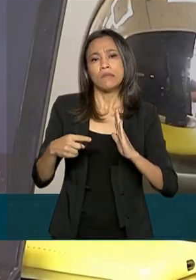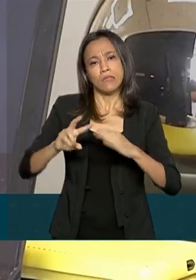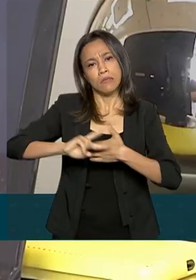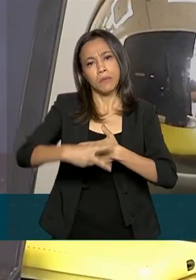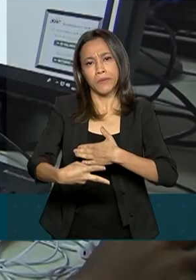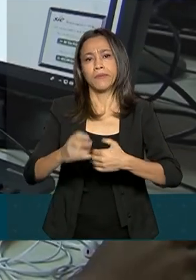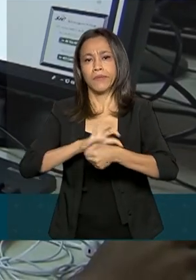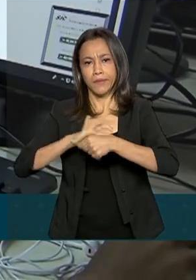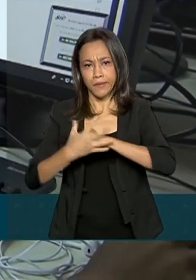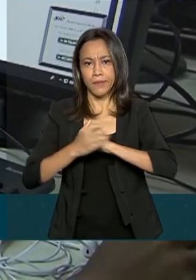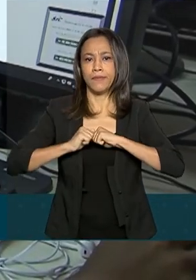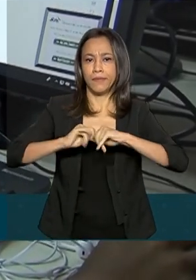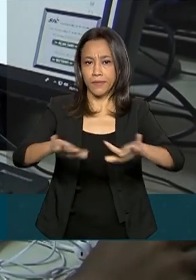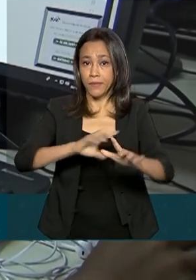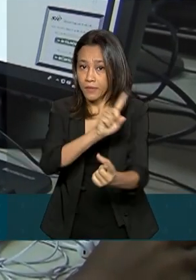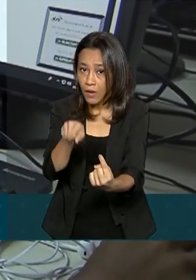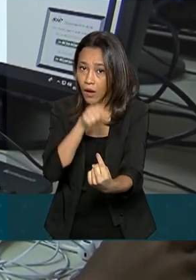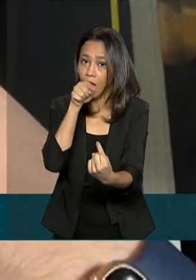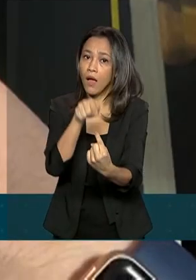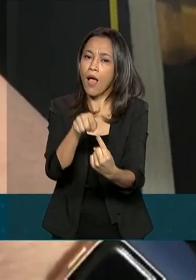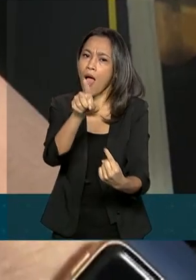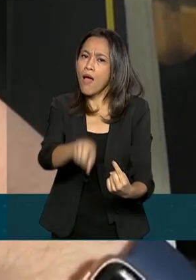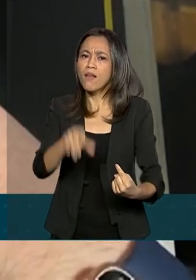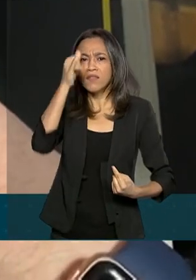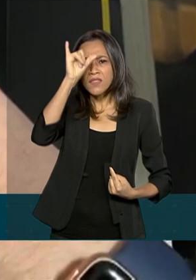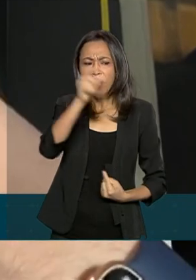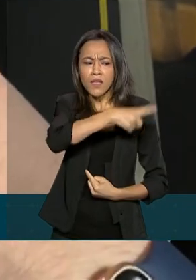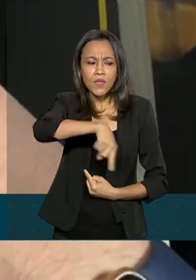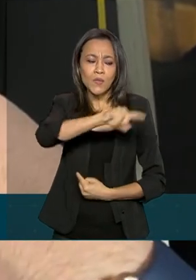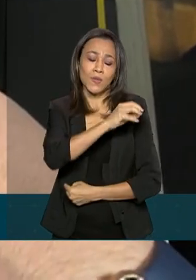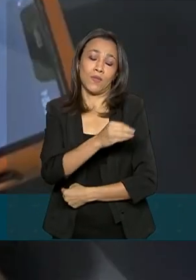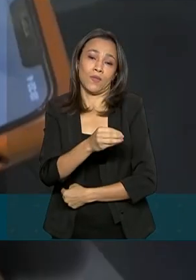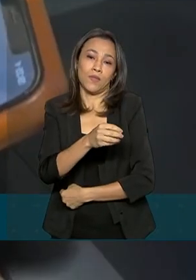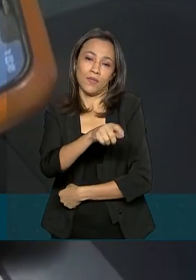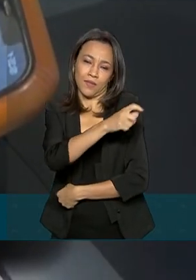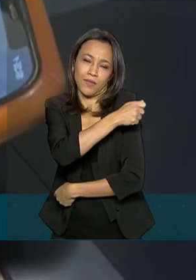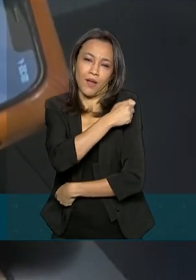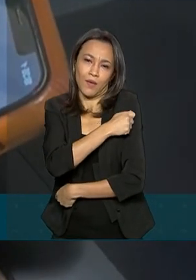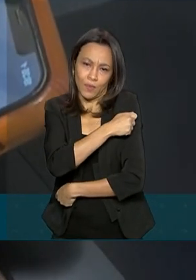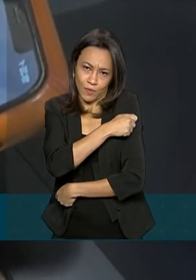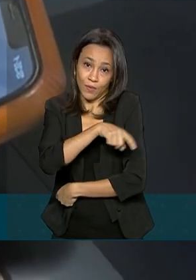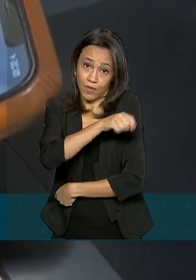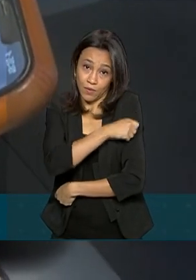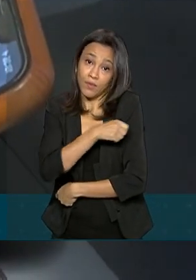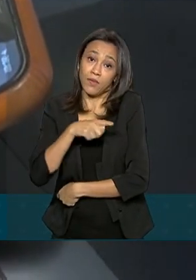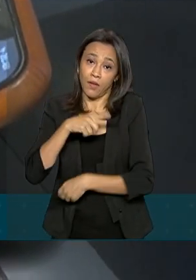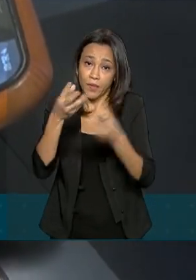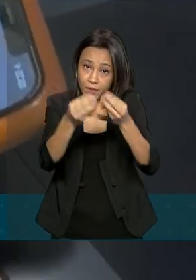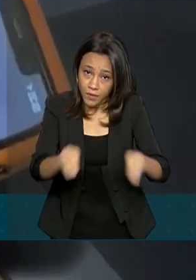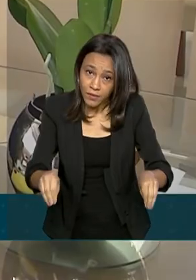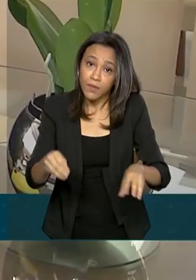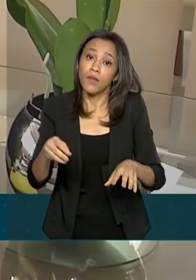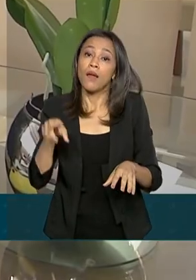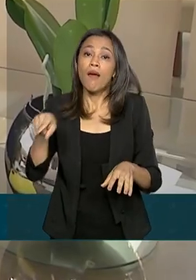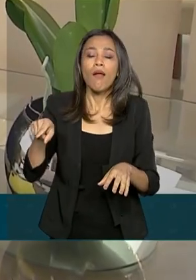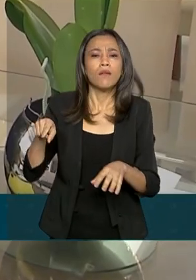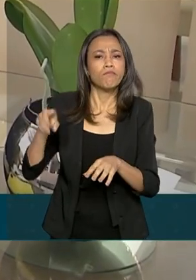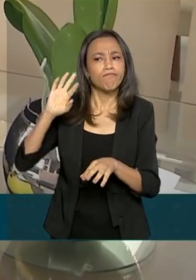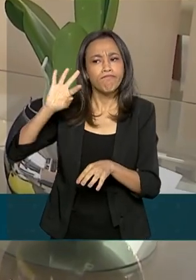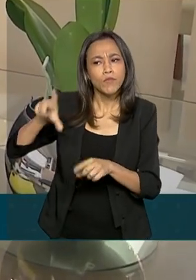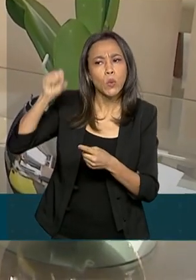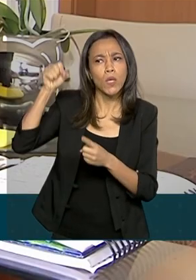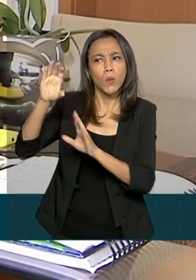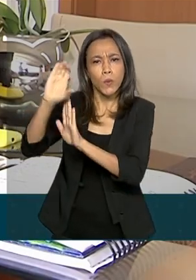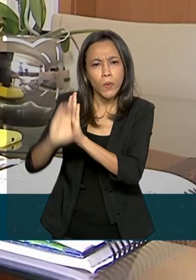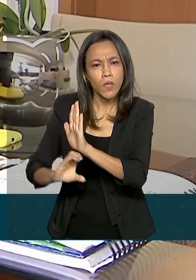Covid-19. O objetivo é evitar que os alunos percam o ano letivo. As instituições de ensino terão autonomia para definir o currículo